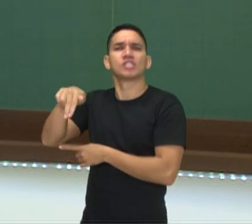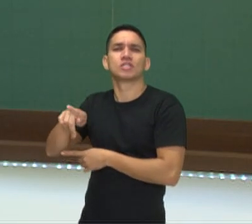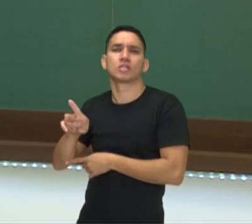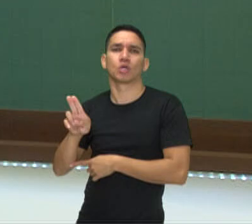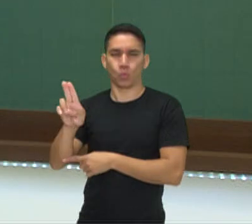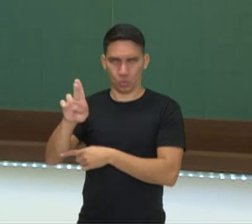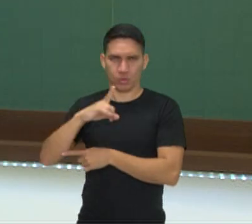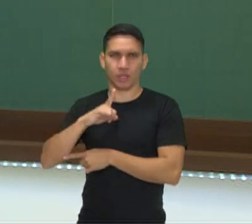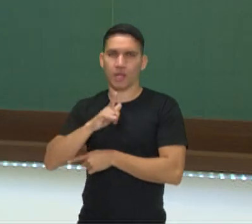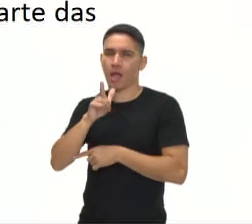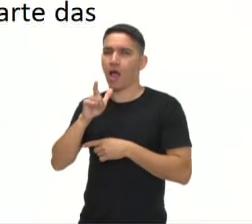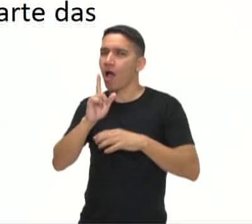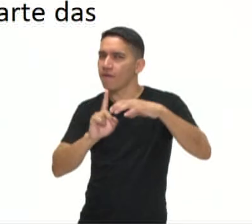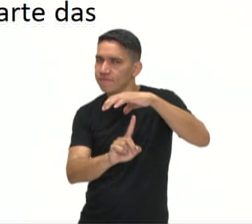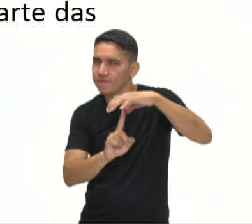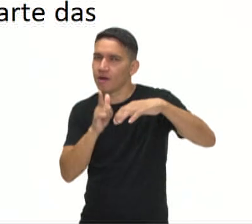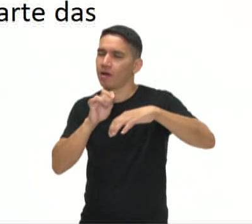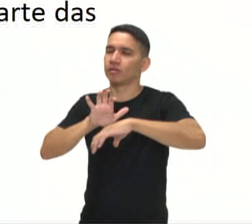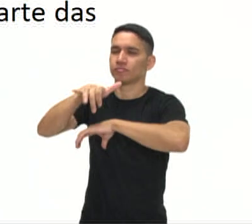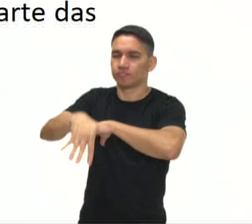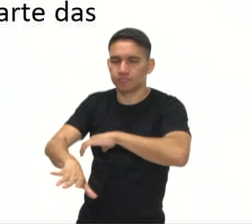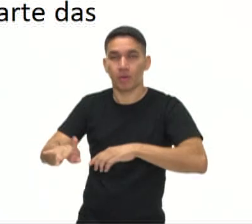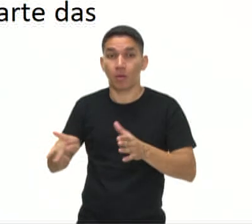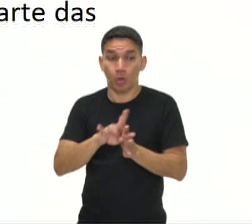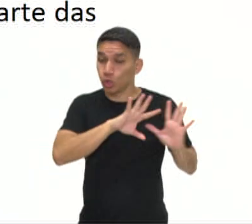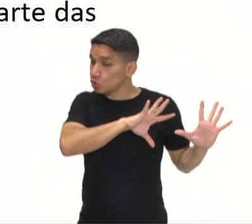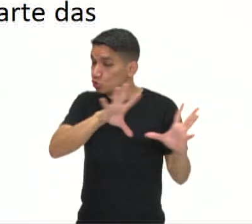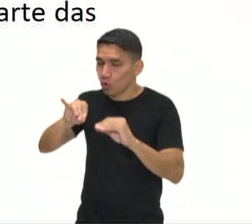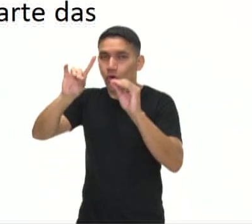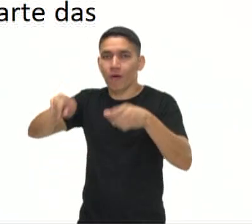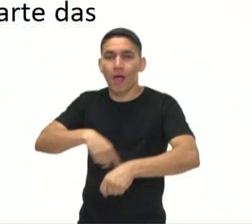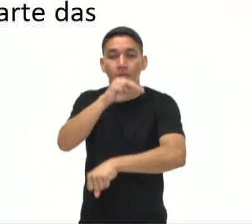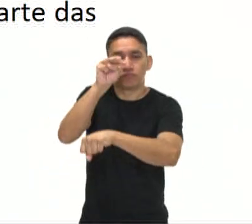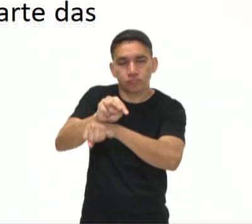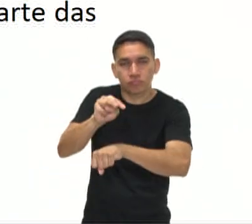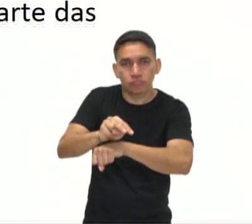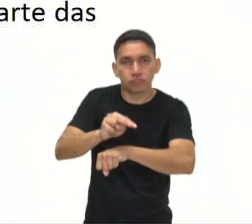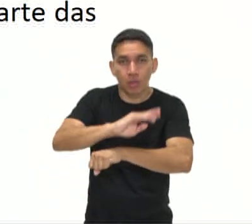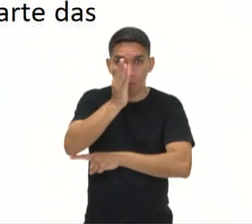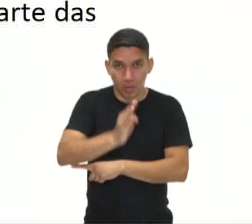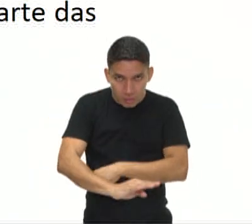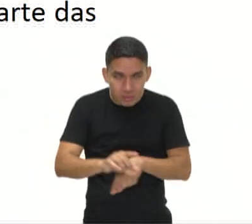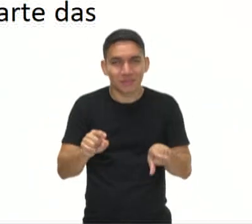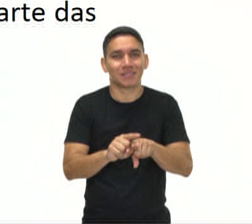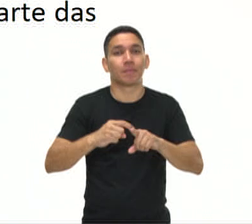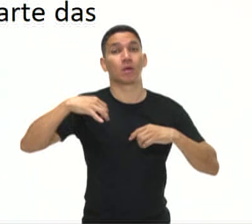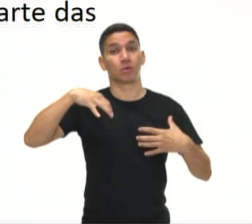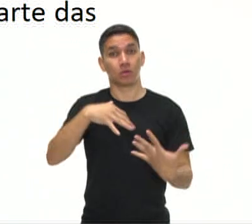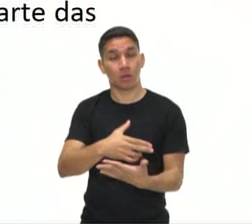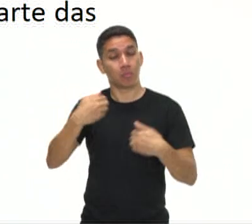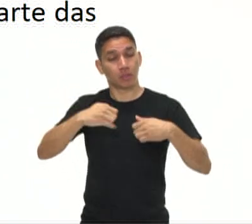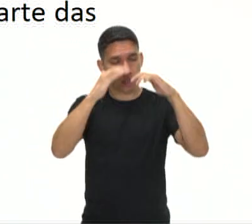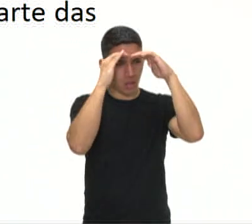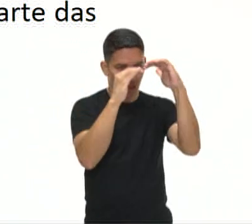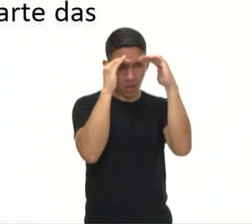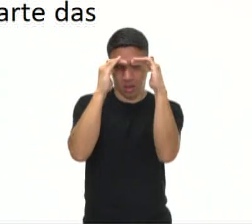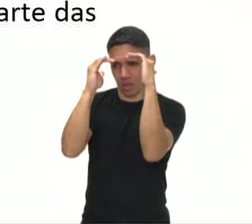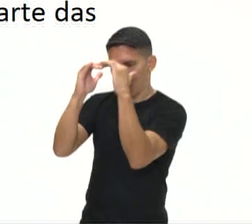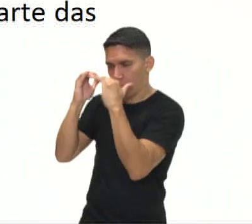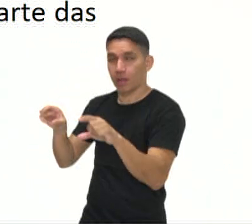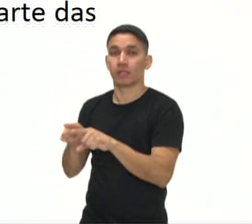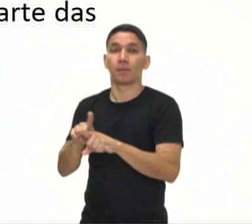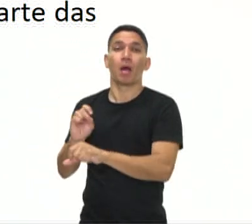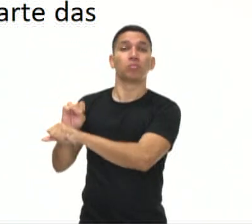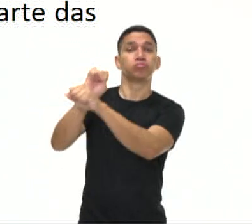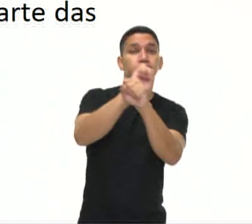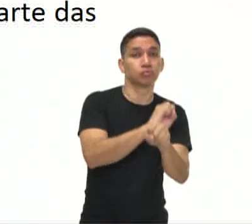cachoeiras. Os lugares sagrados são patrimônio histórico do Brasil e do mundo, devem ser respeitados, protegidos, pois além